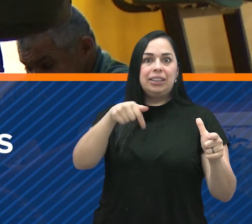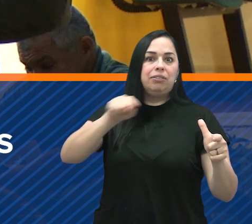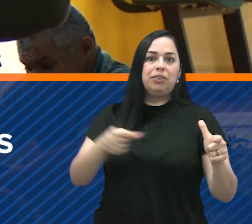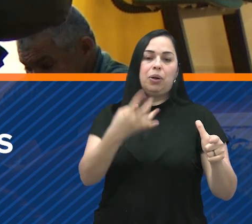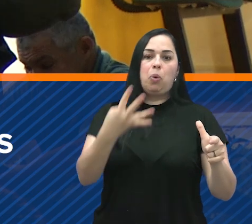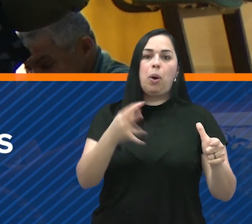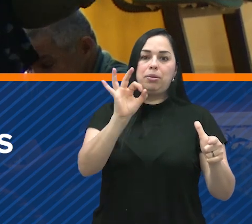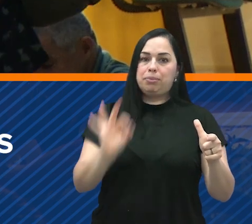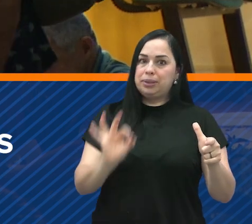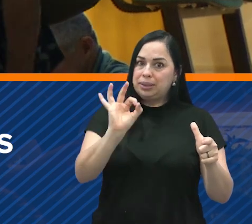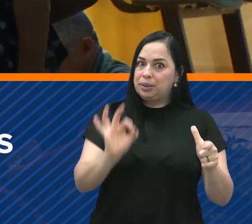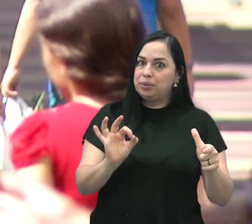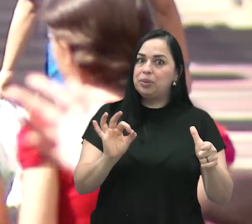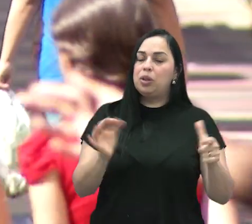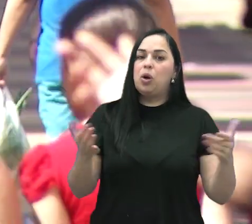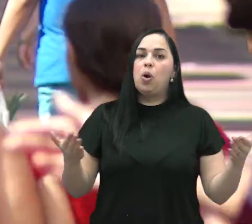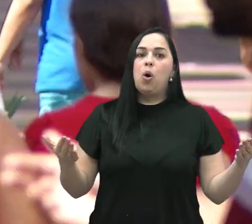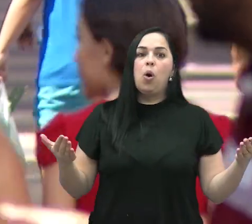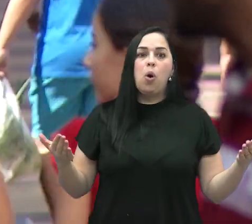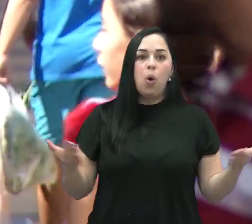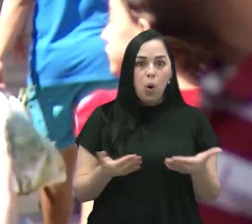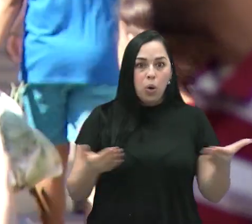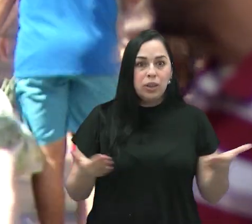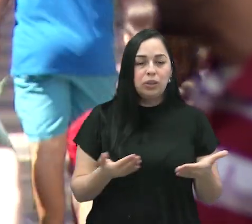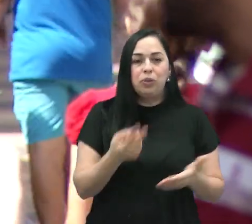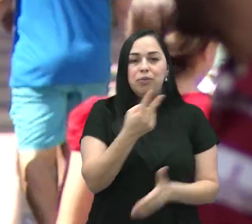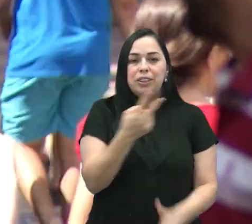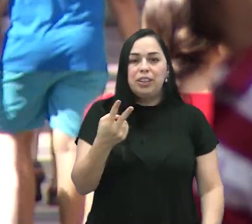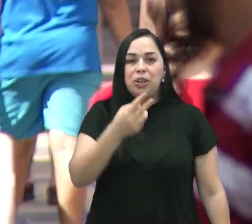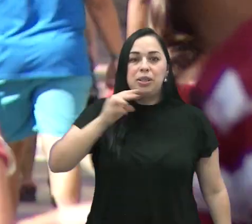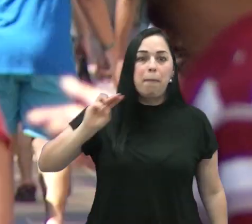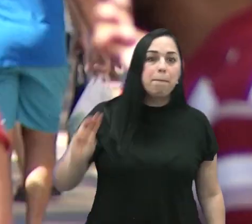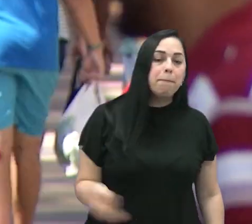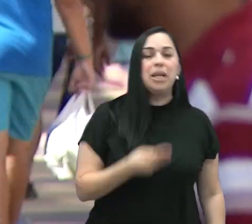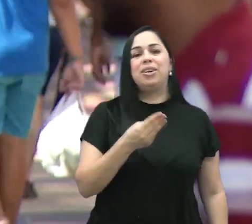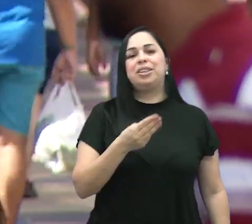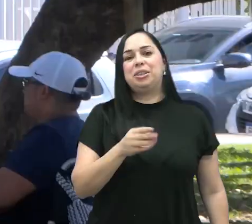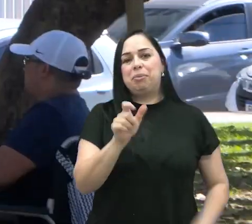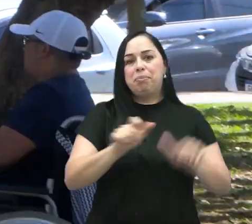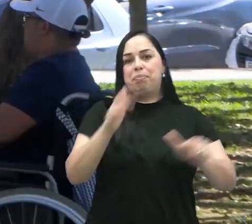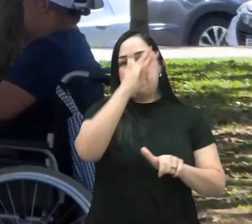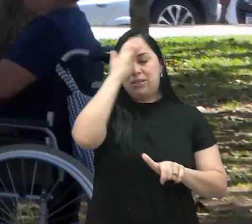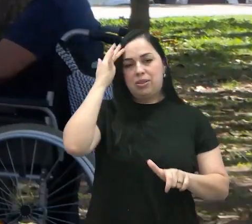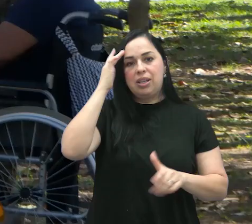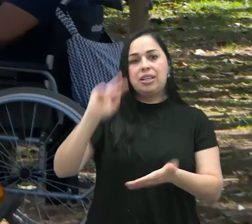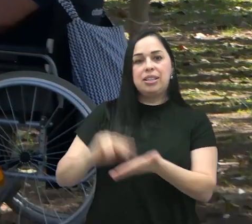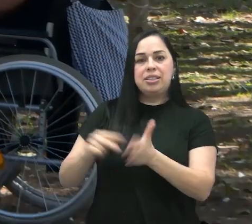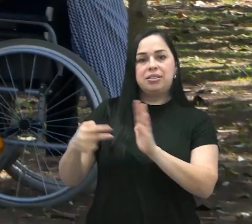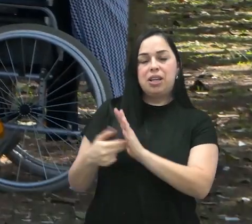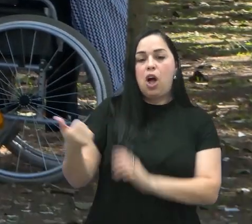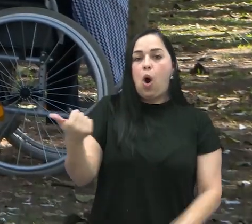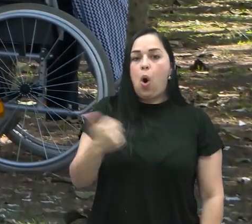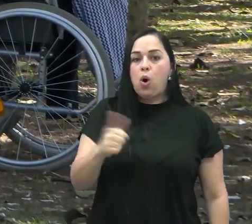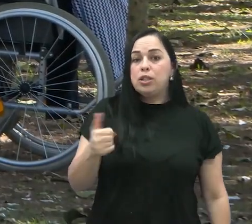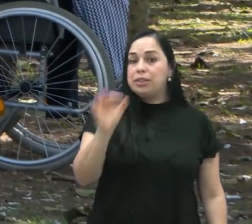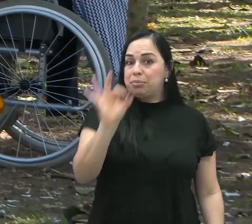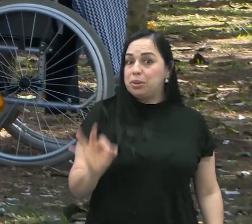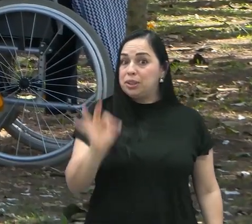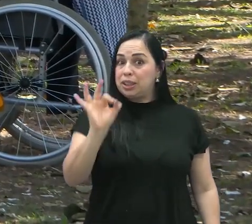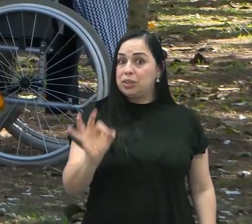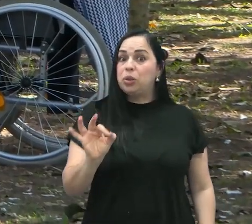57,4% nos últimos 12 anos. Hoje, com mais de 22 milhões de pessoas, os idosos representam